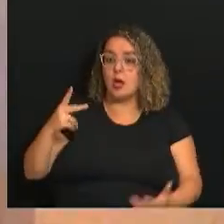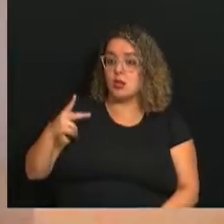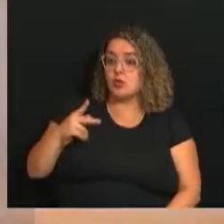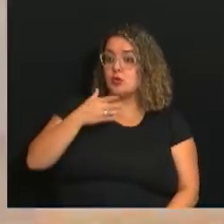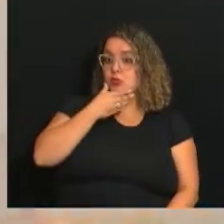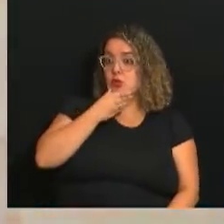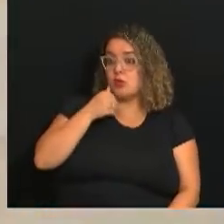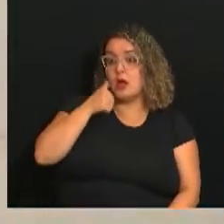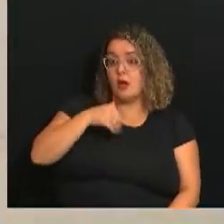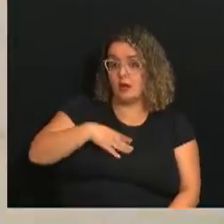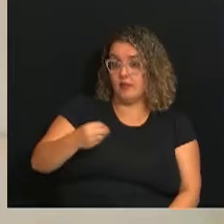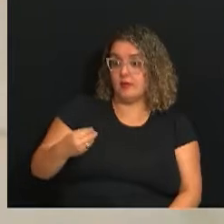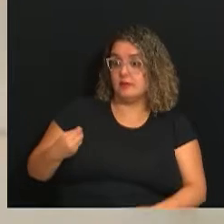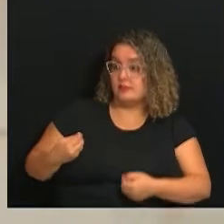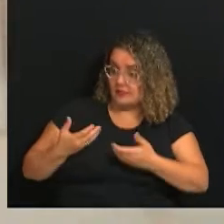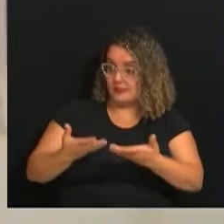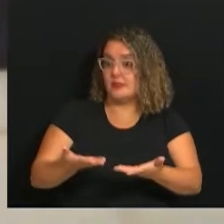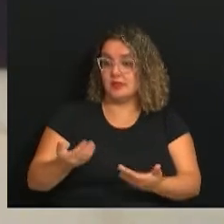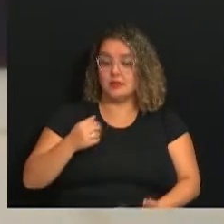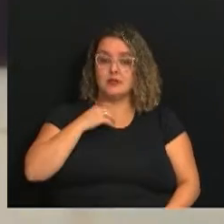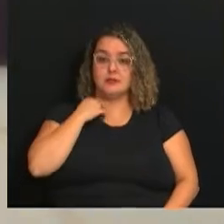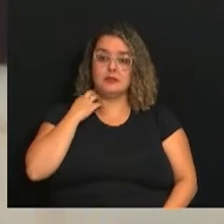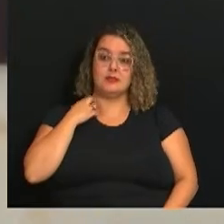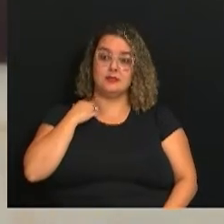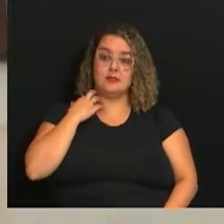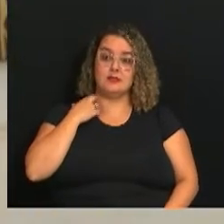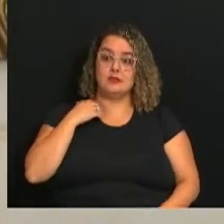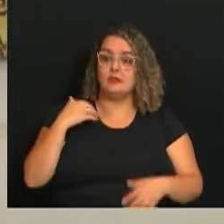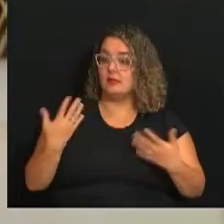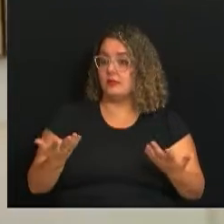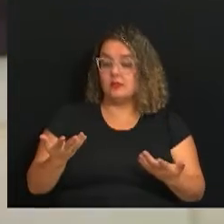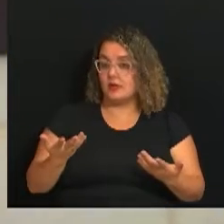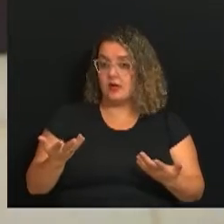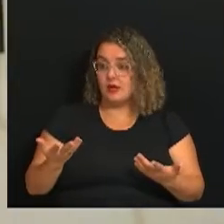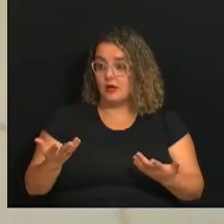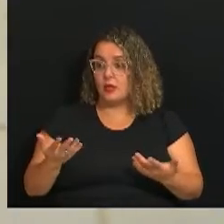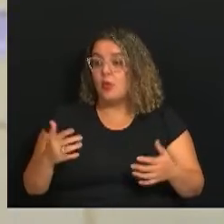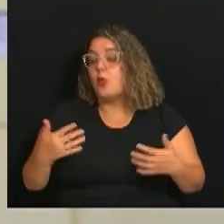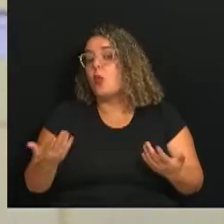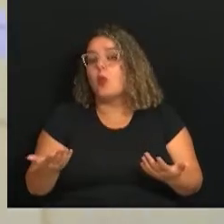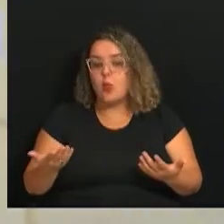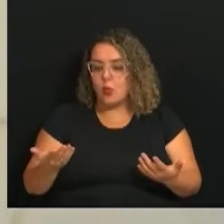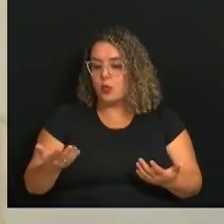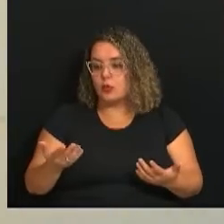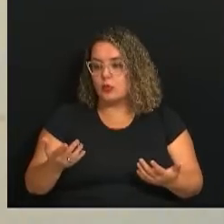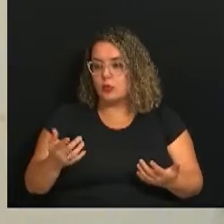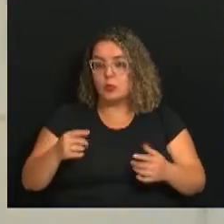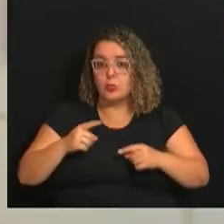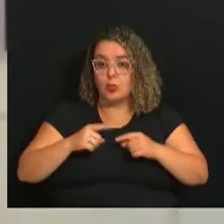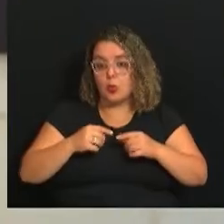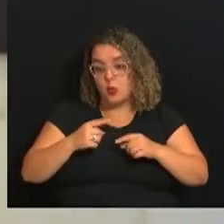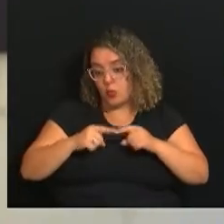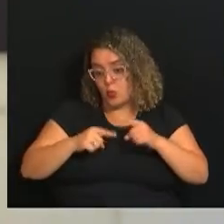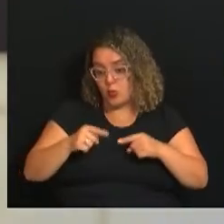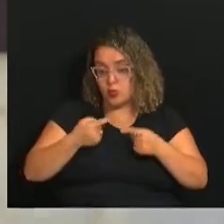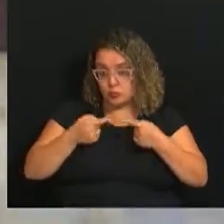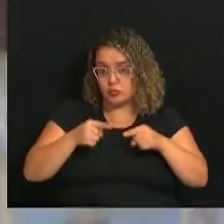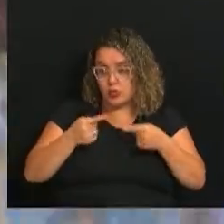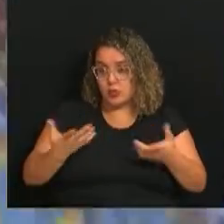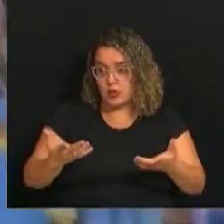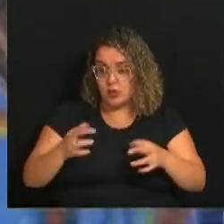28 2993. Aí fala com Denise. Denise Xavier é a pessoa que faz os agendamentos. E eu queria aproveitar, assim,